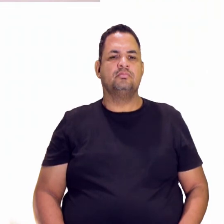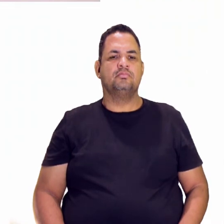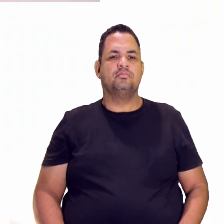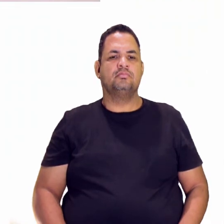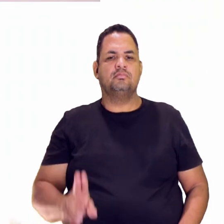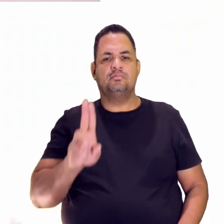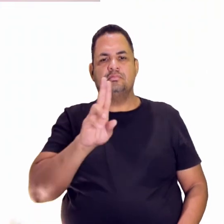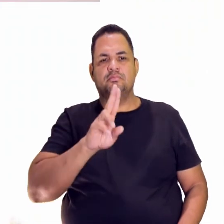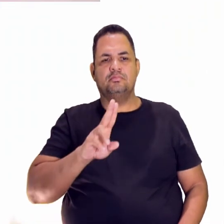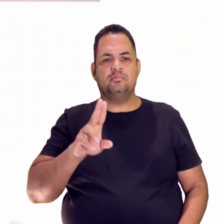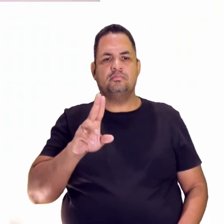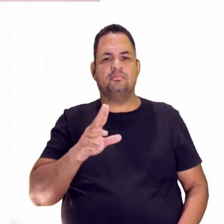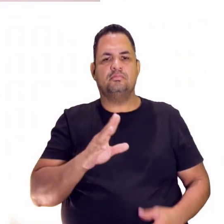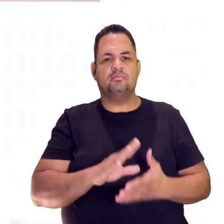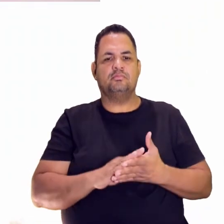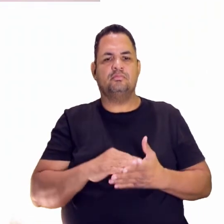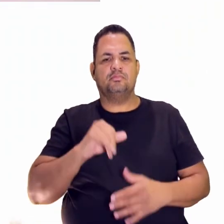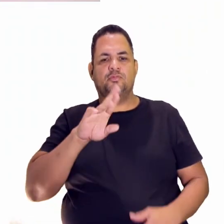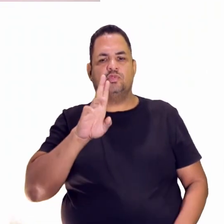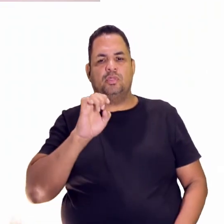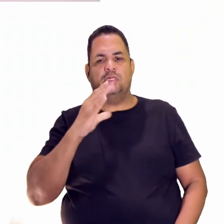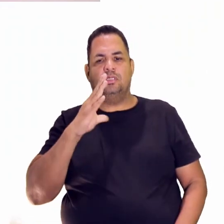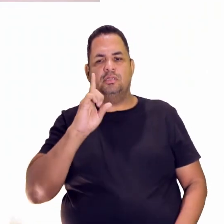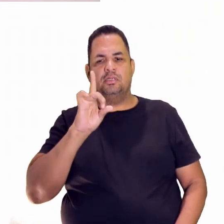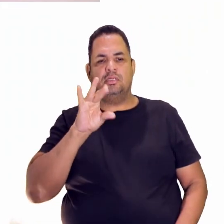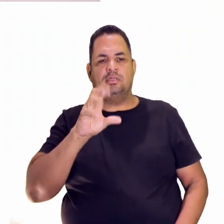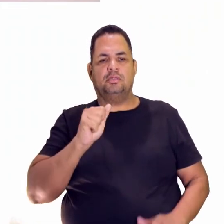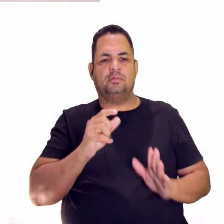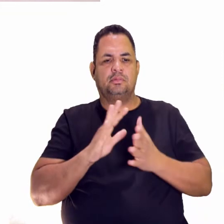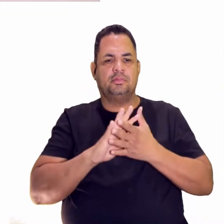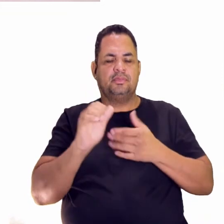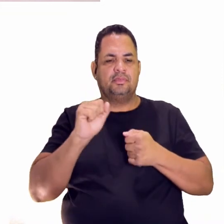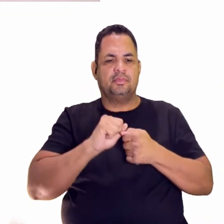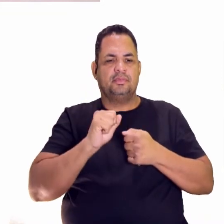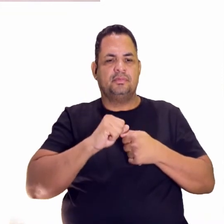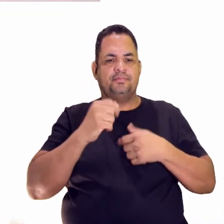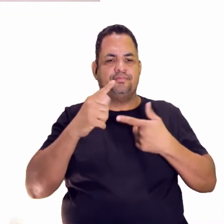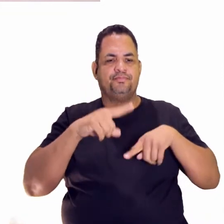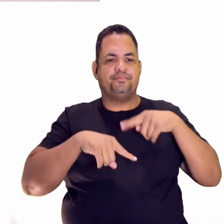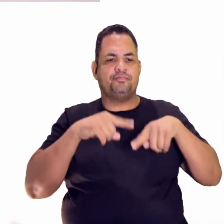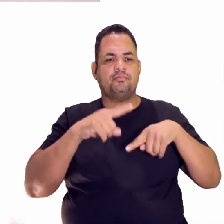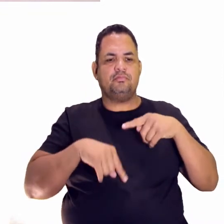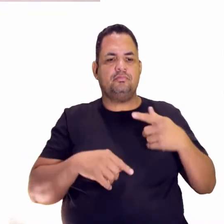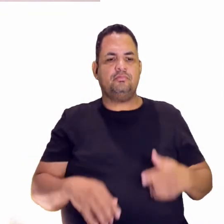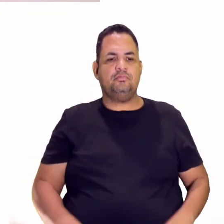Utiliza elementos do surrealismo e dadaísmo para compor o material.